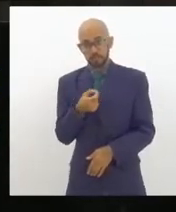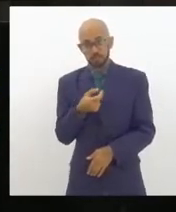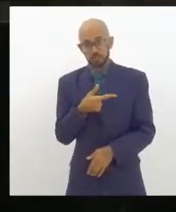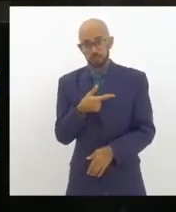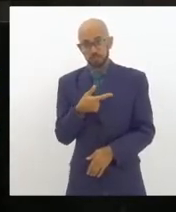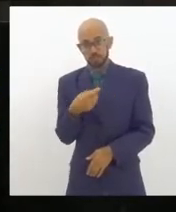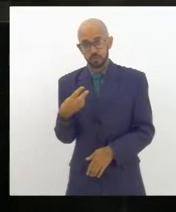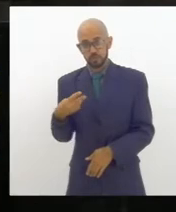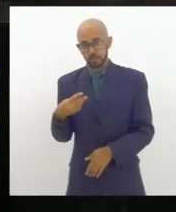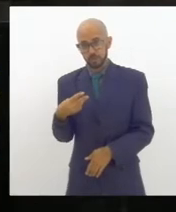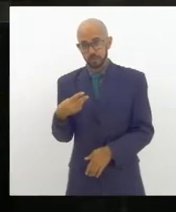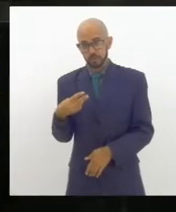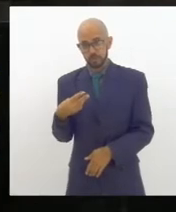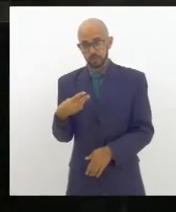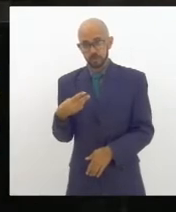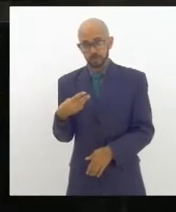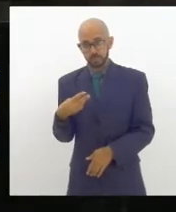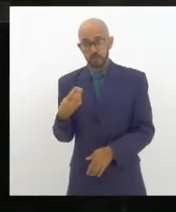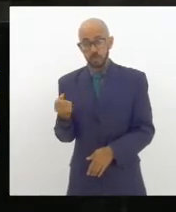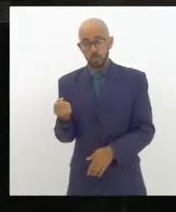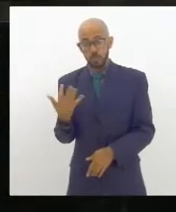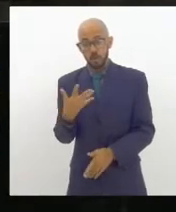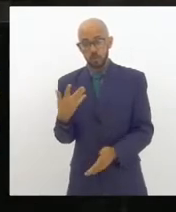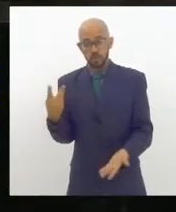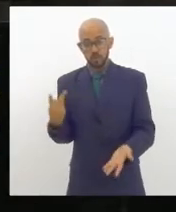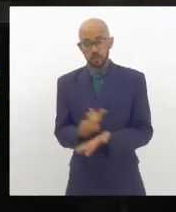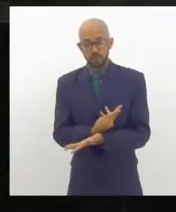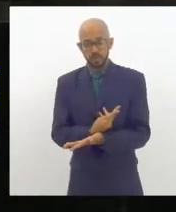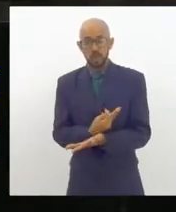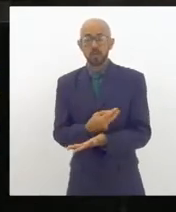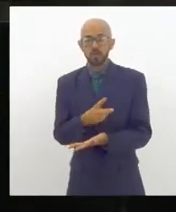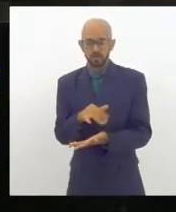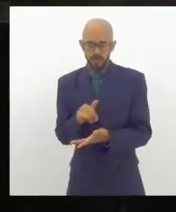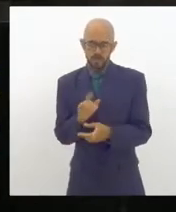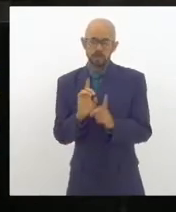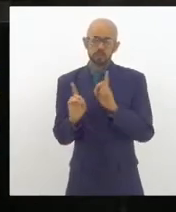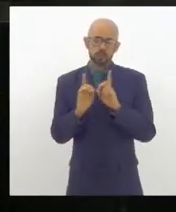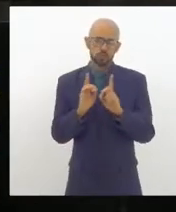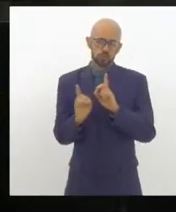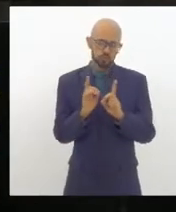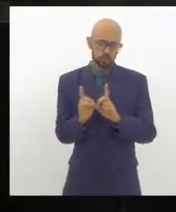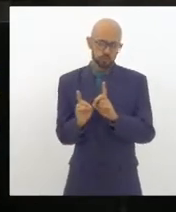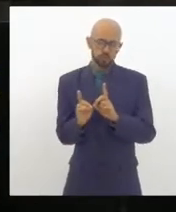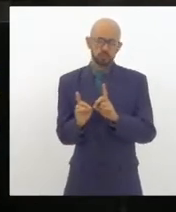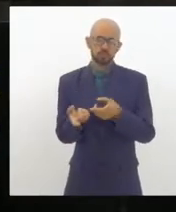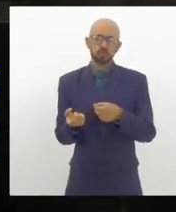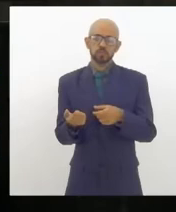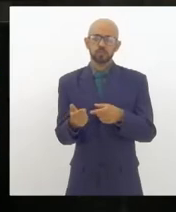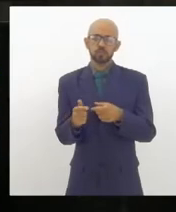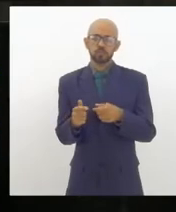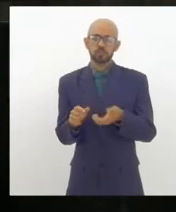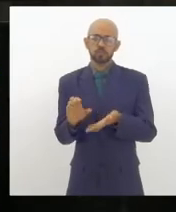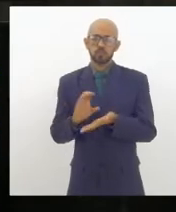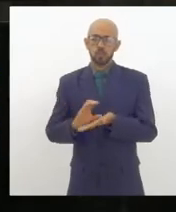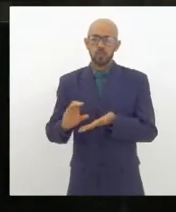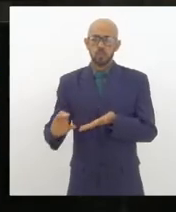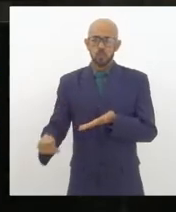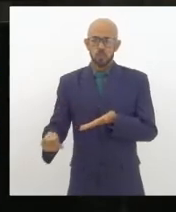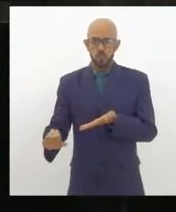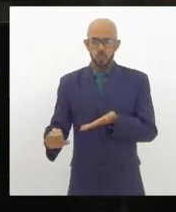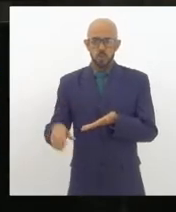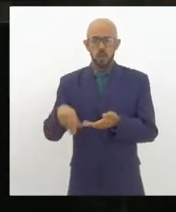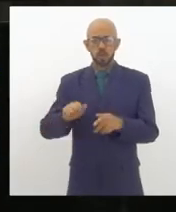2023. E, naquele momento, poderá ser discutido o ressarcimento em relação